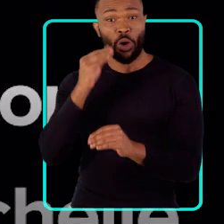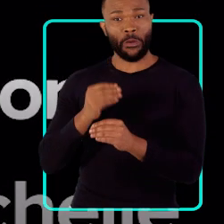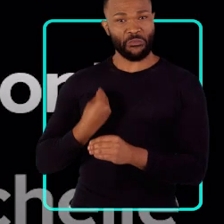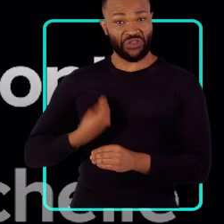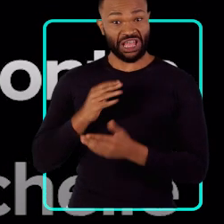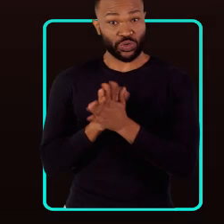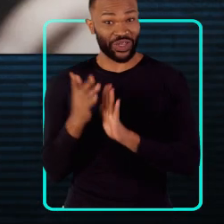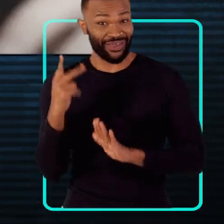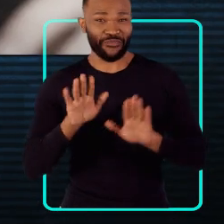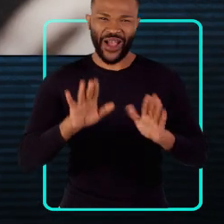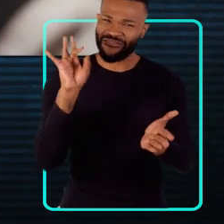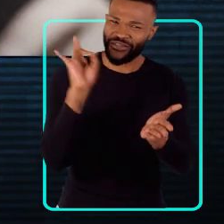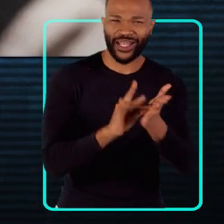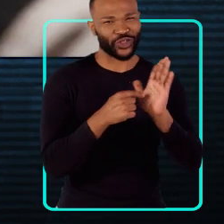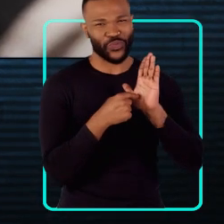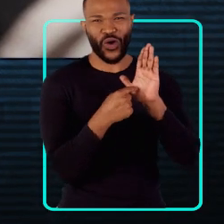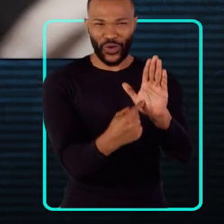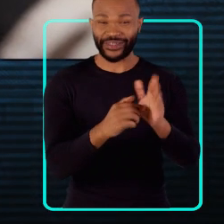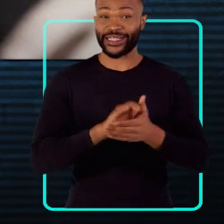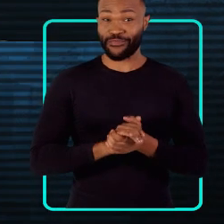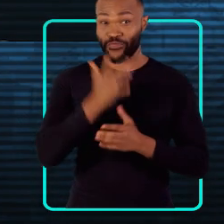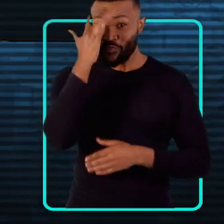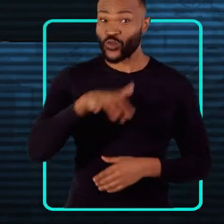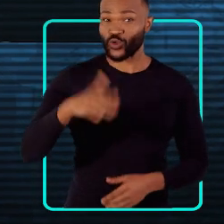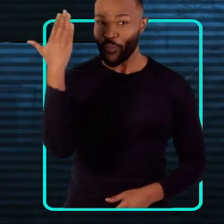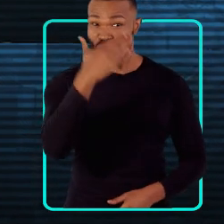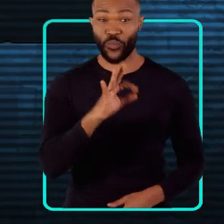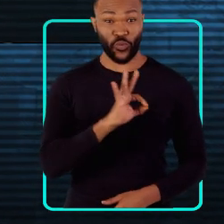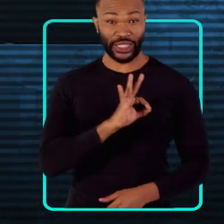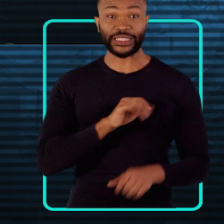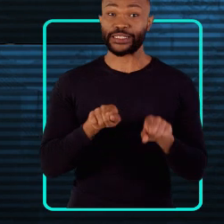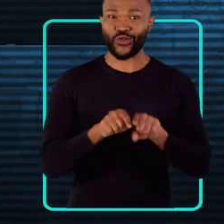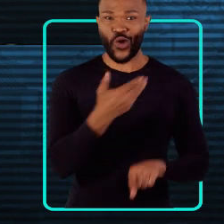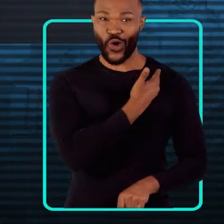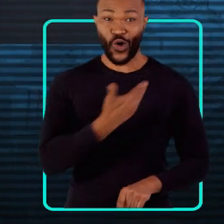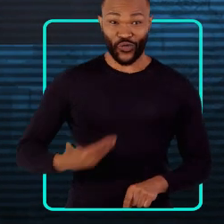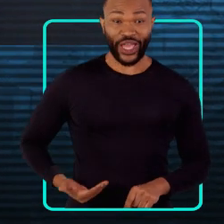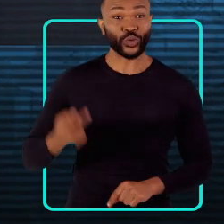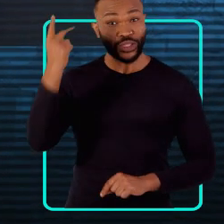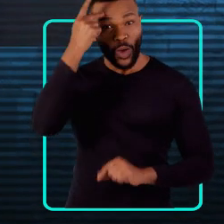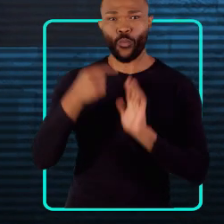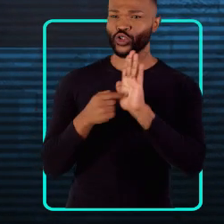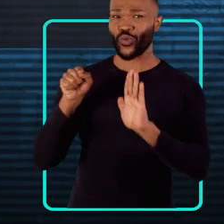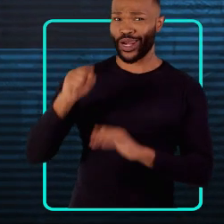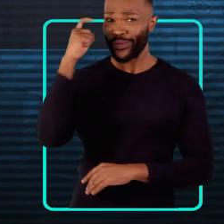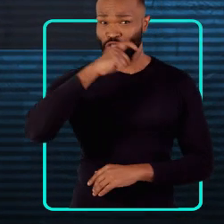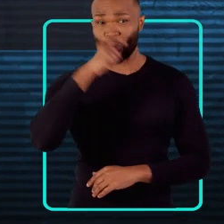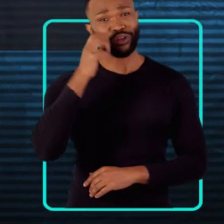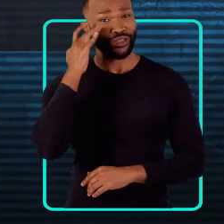na TV. Mas a verdade sempre aparece. Testemunhas, a polícia militar e até o governador